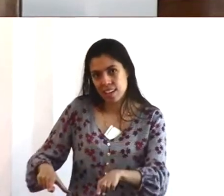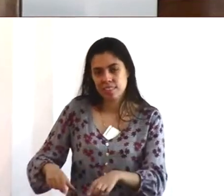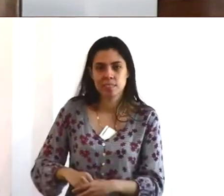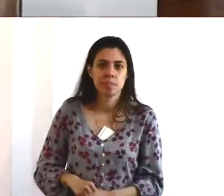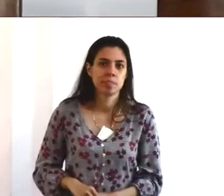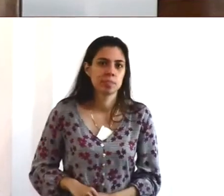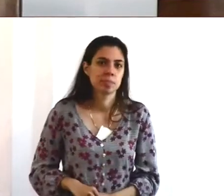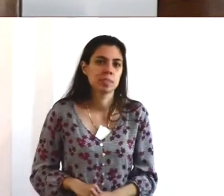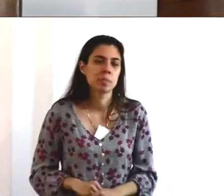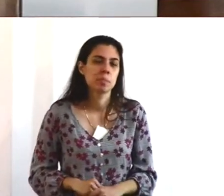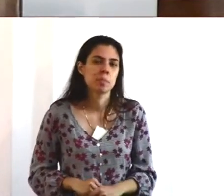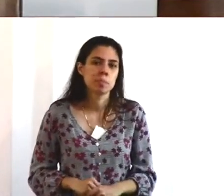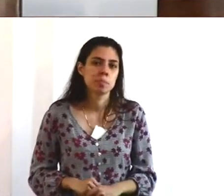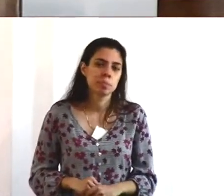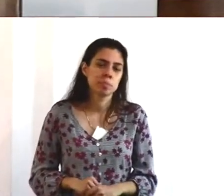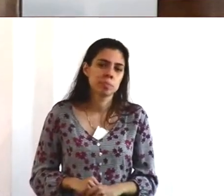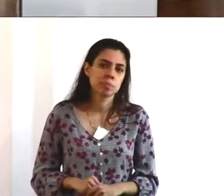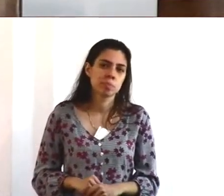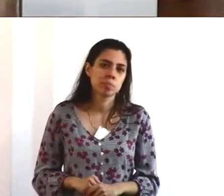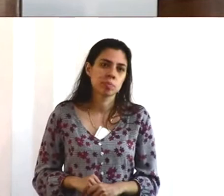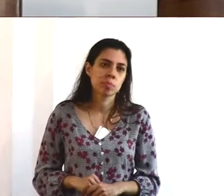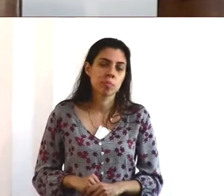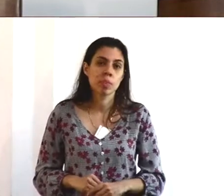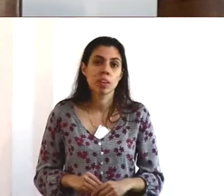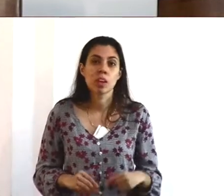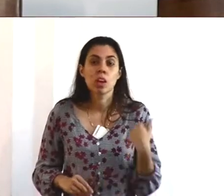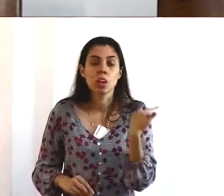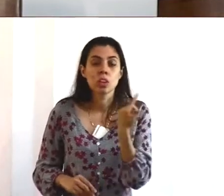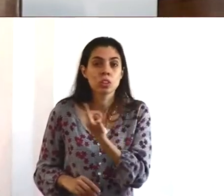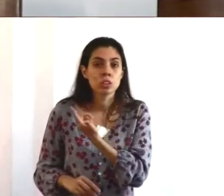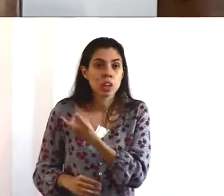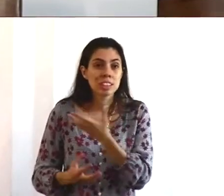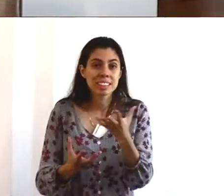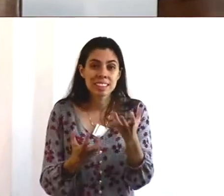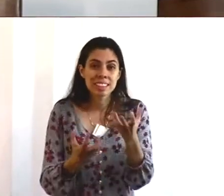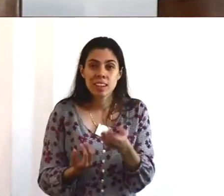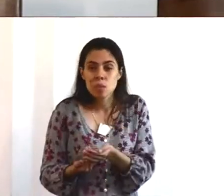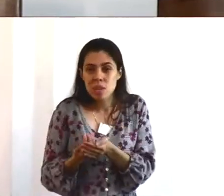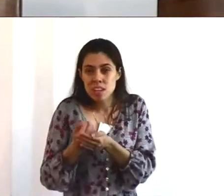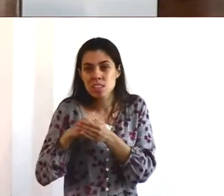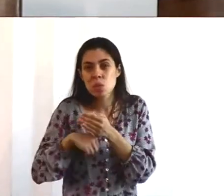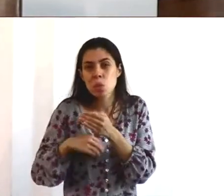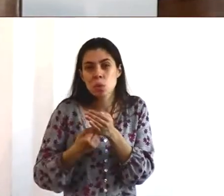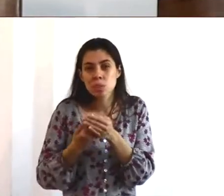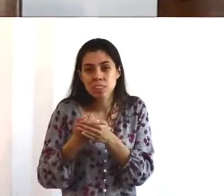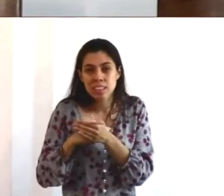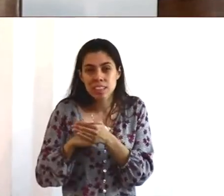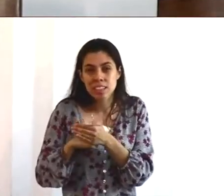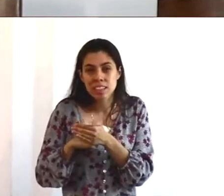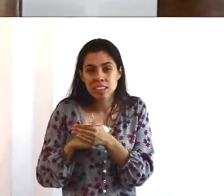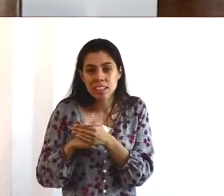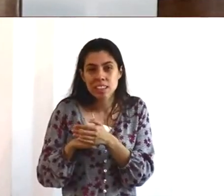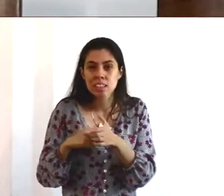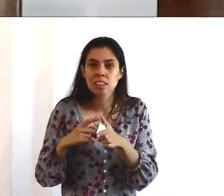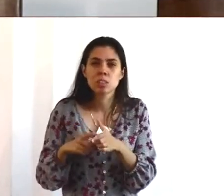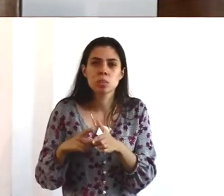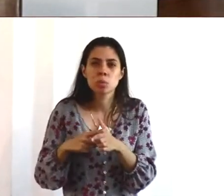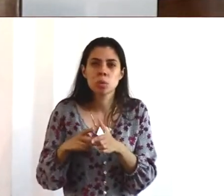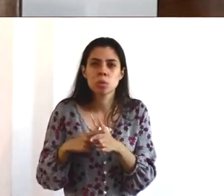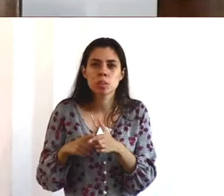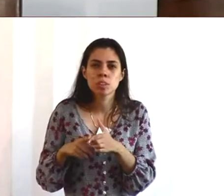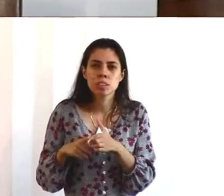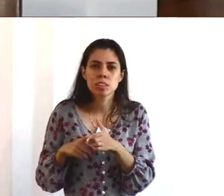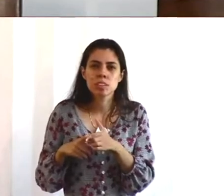das vezes nós buscamos abrigo para nos esconder das dificuldades, mas nós